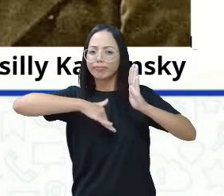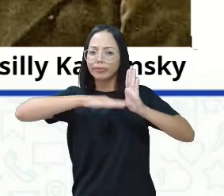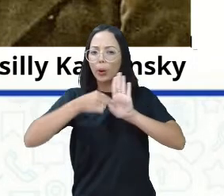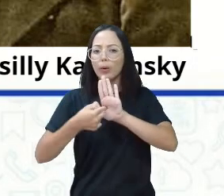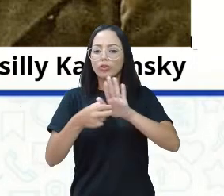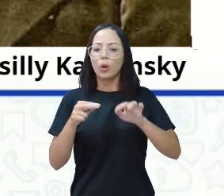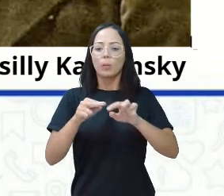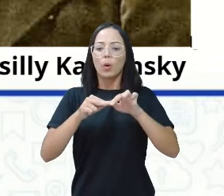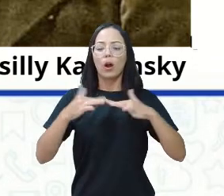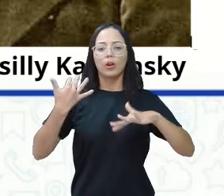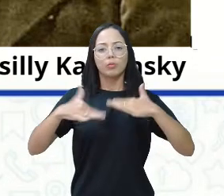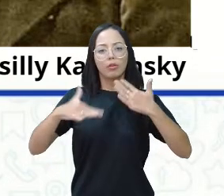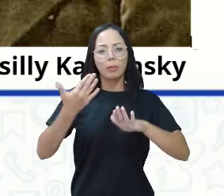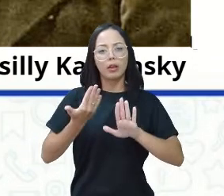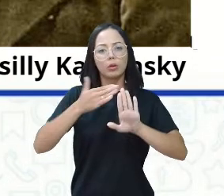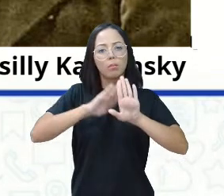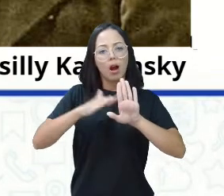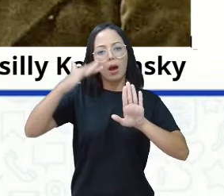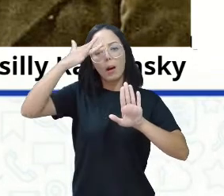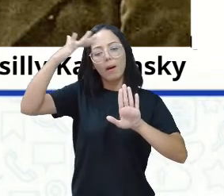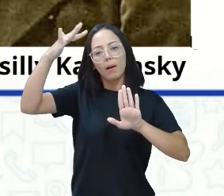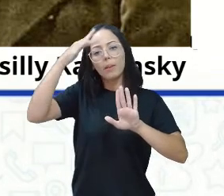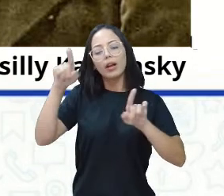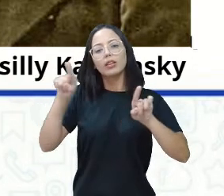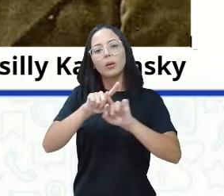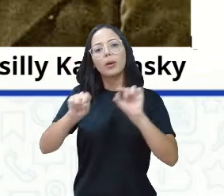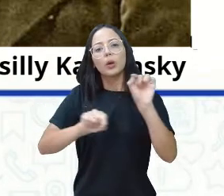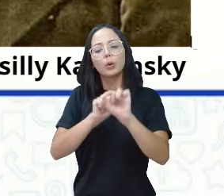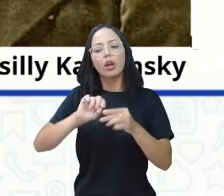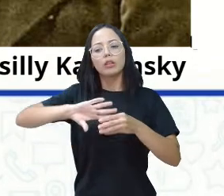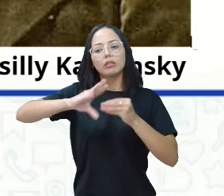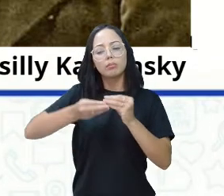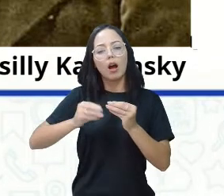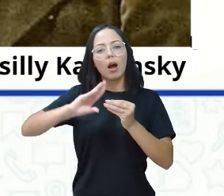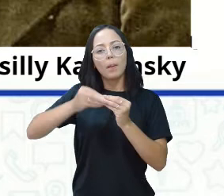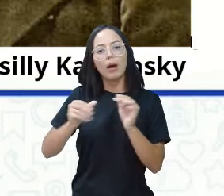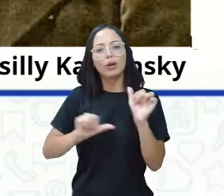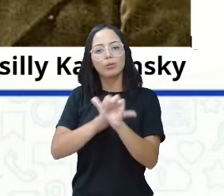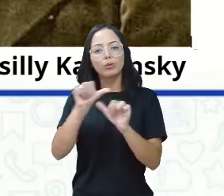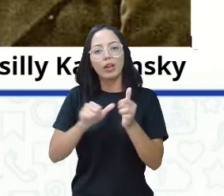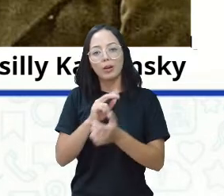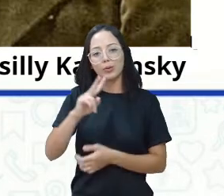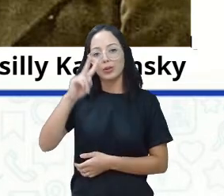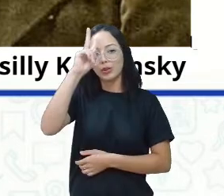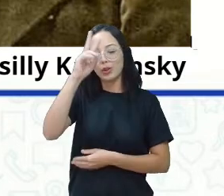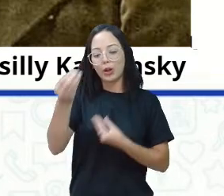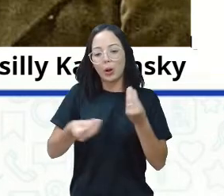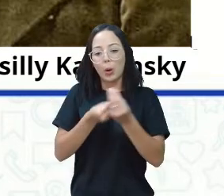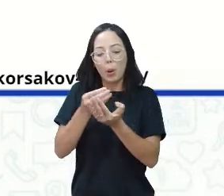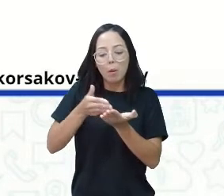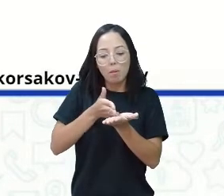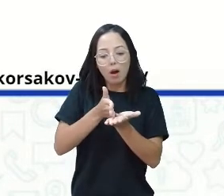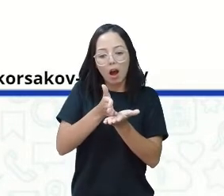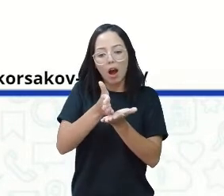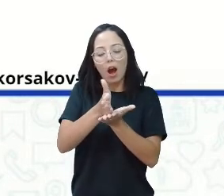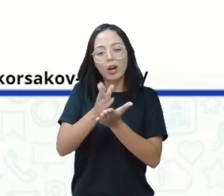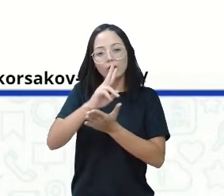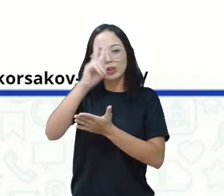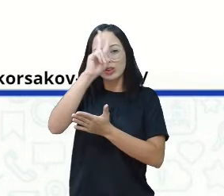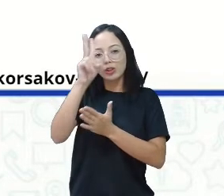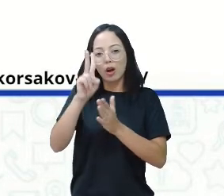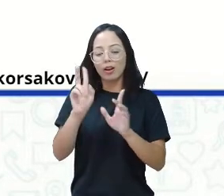movimento abstracionista, e ele deu várias contribuições que mudaram a história, né, o rumo da história da arte.